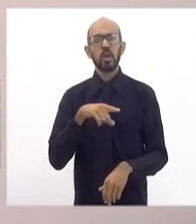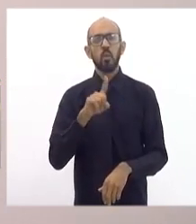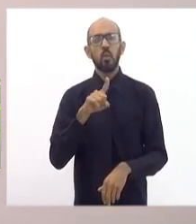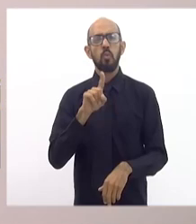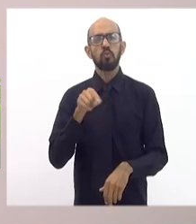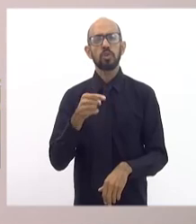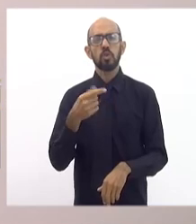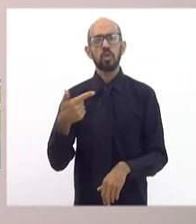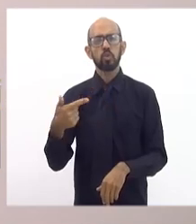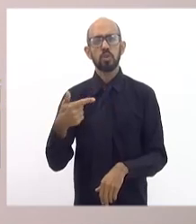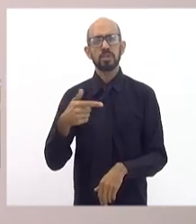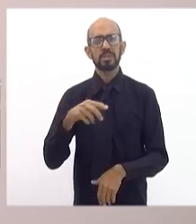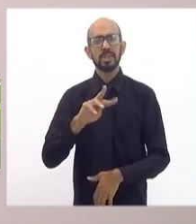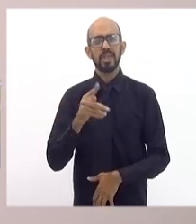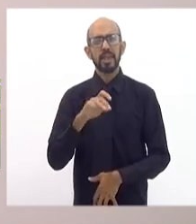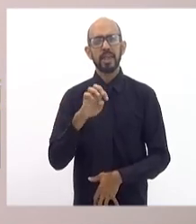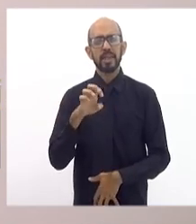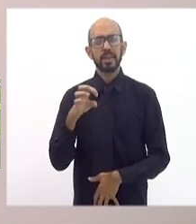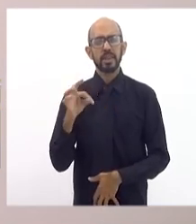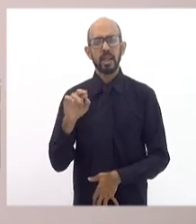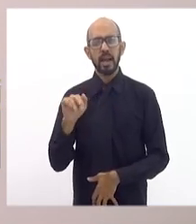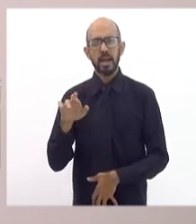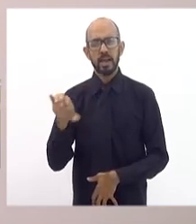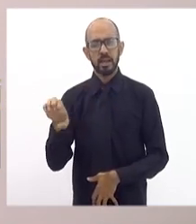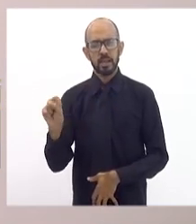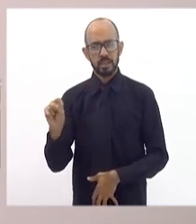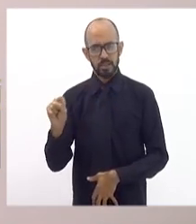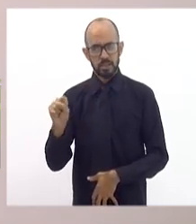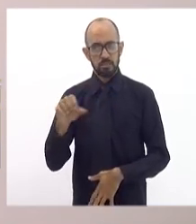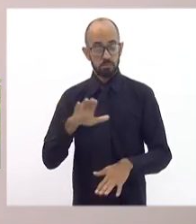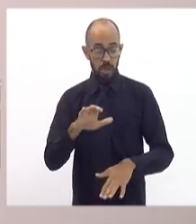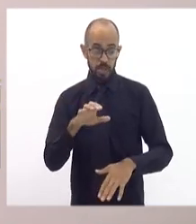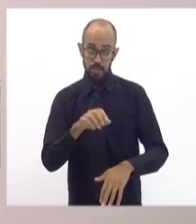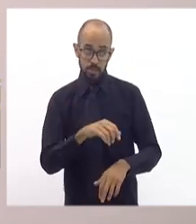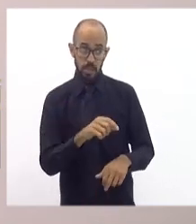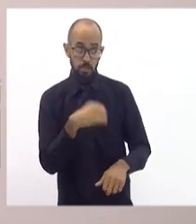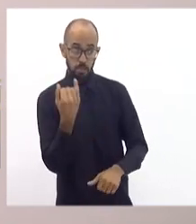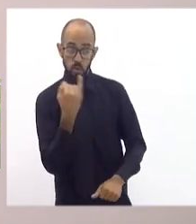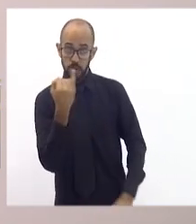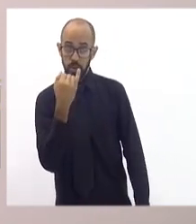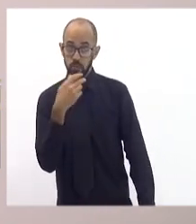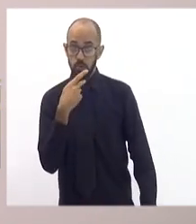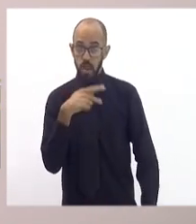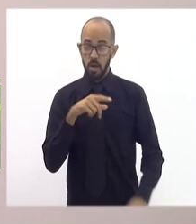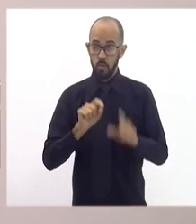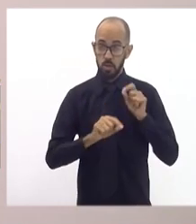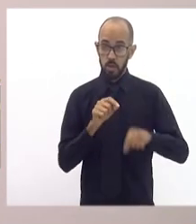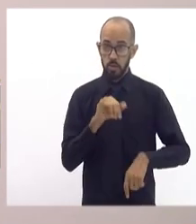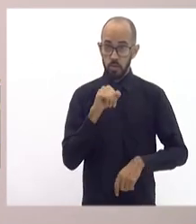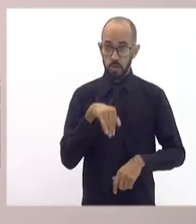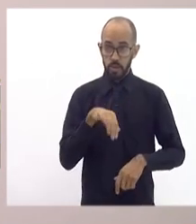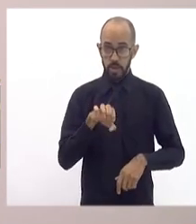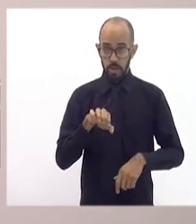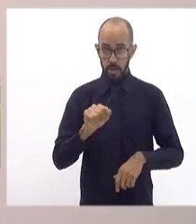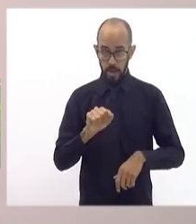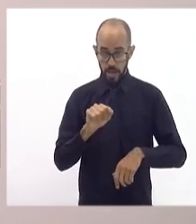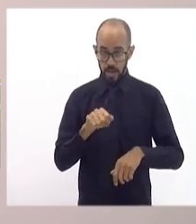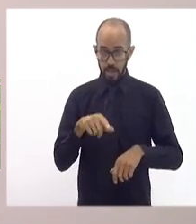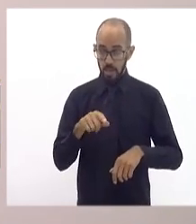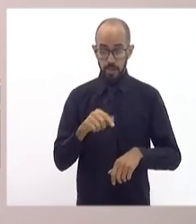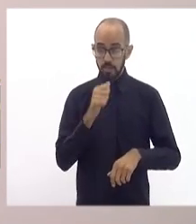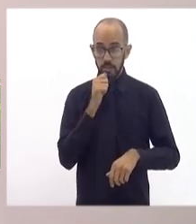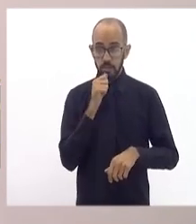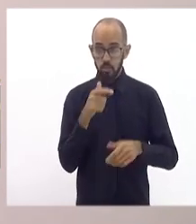Que por sinal não foi autorizado pelo plenário ainda tá gente isso é muito importante que todo mundo pega a licença falar licença foi concedida